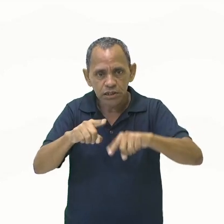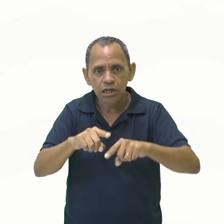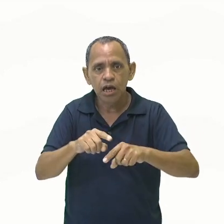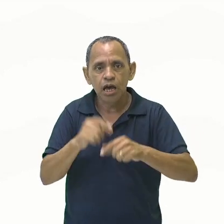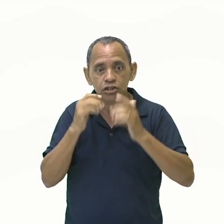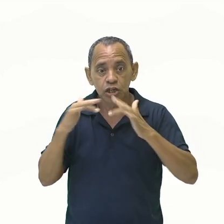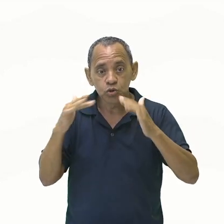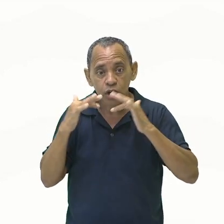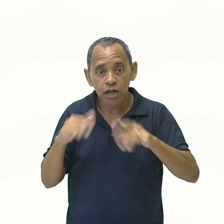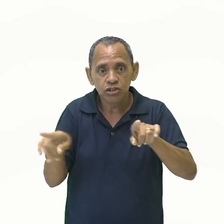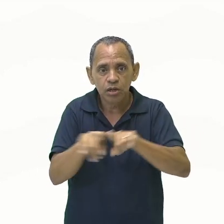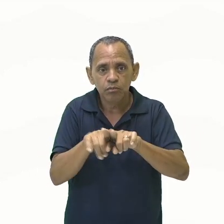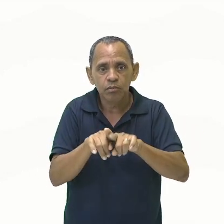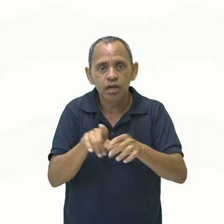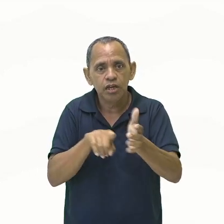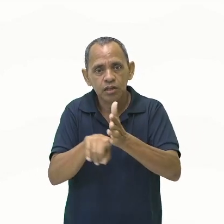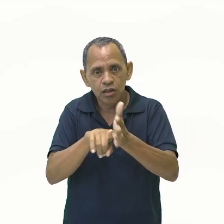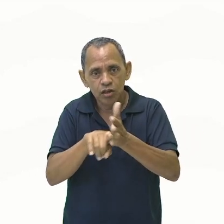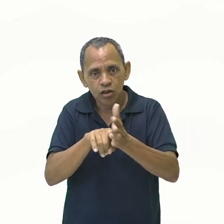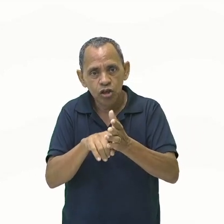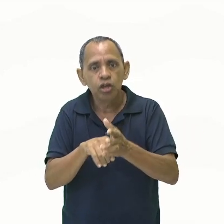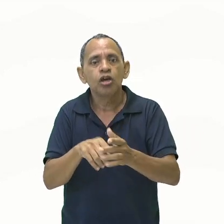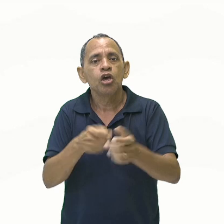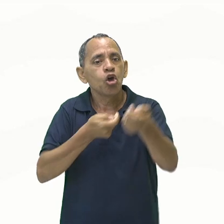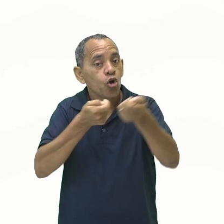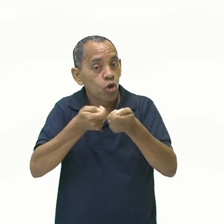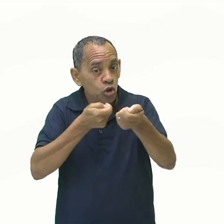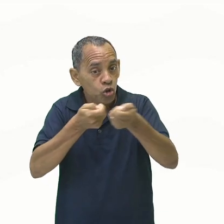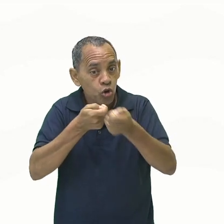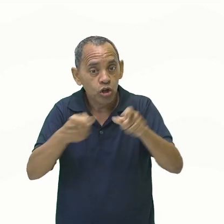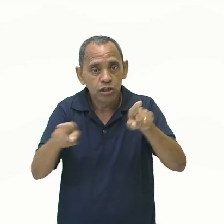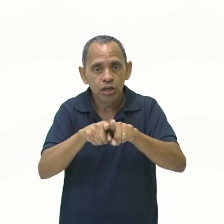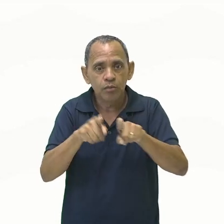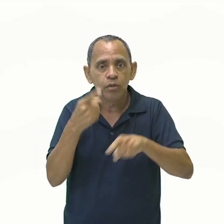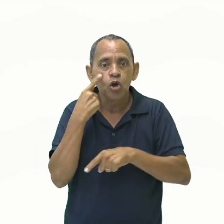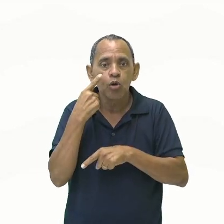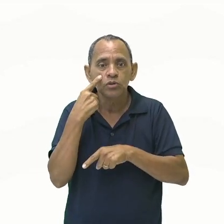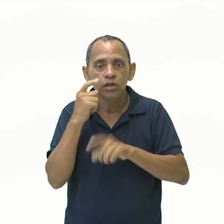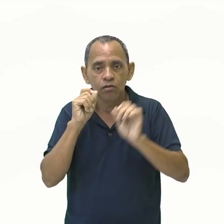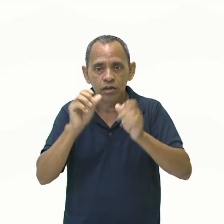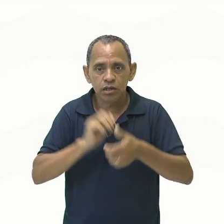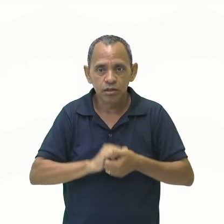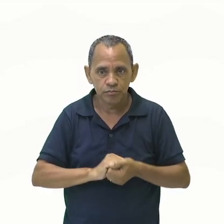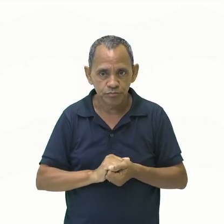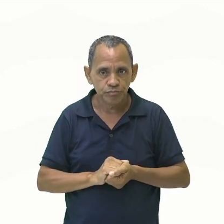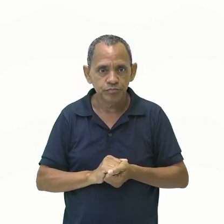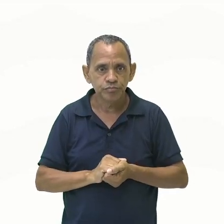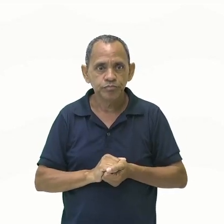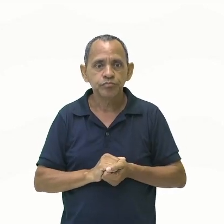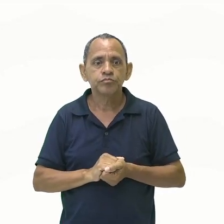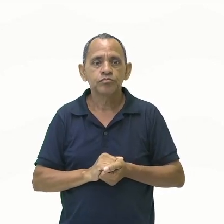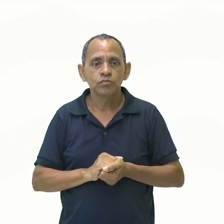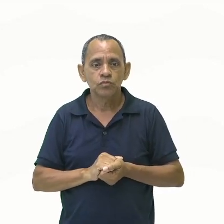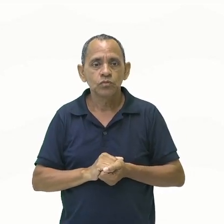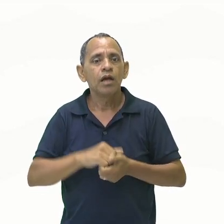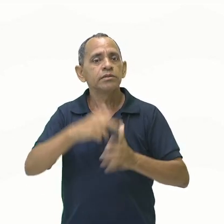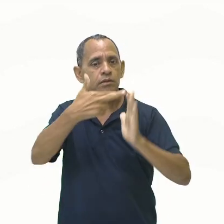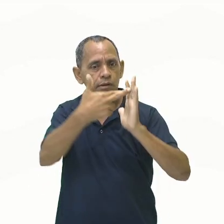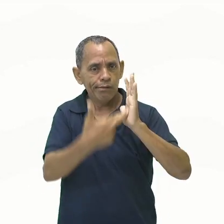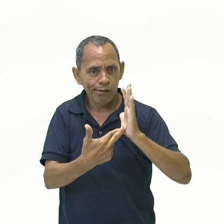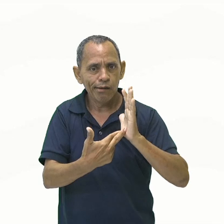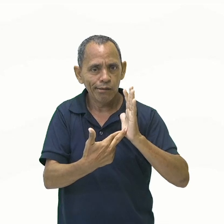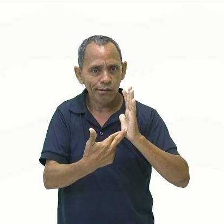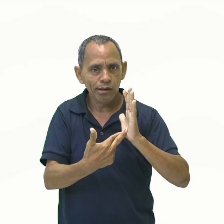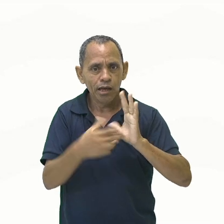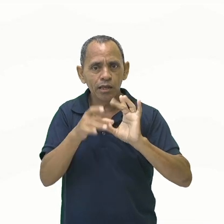certo? Monitoramento, controle ambiental também, observadas ali as diretrizes, obviamente, emanadas pelo Ministério